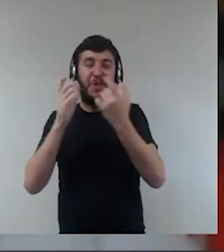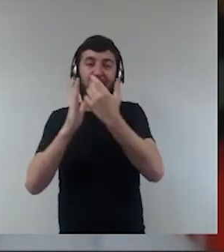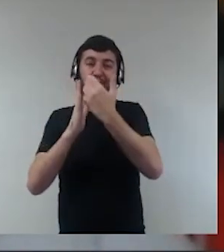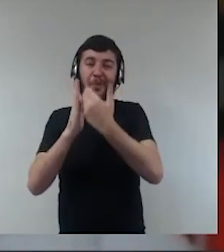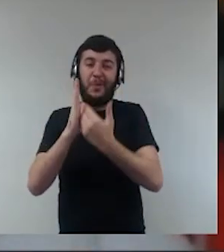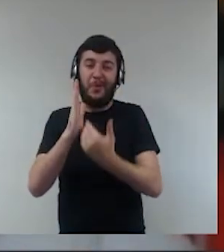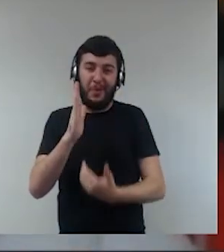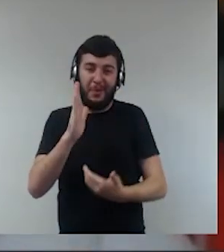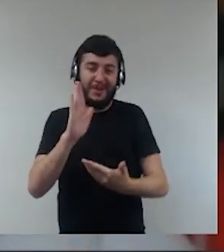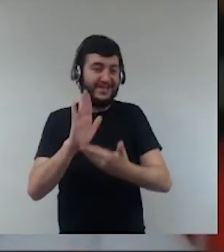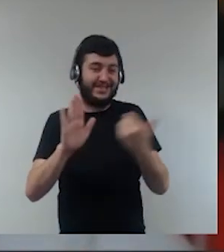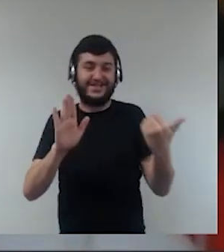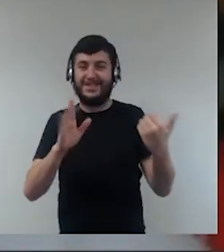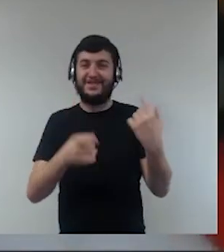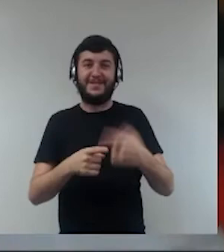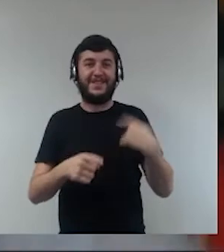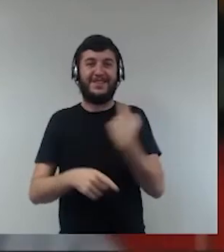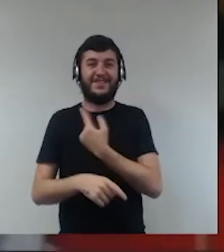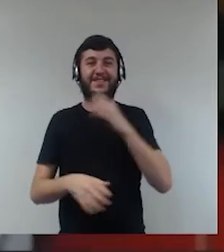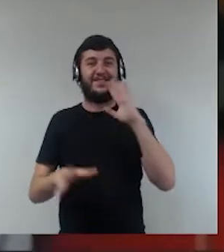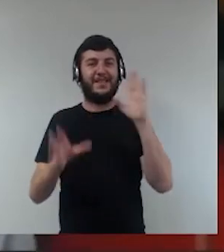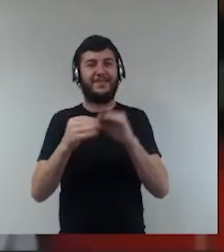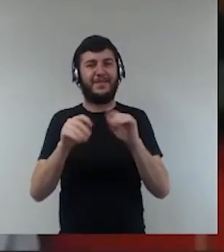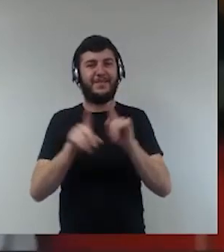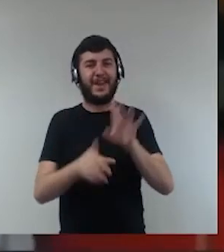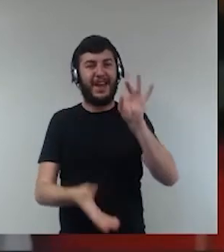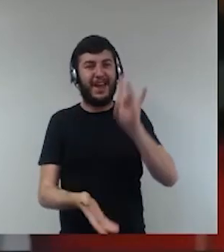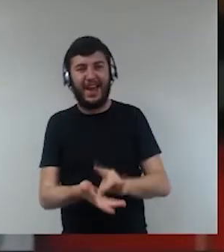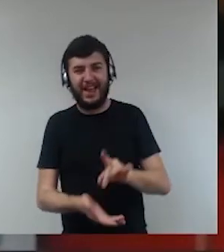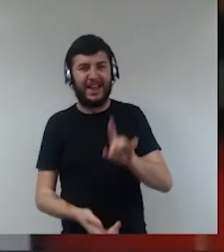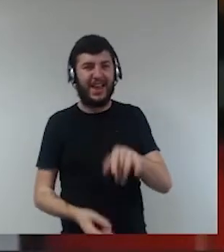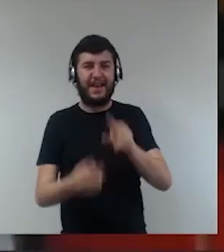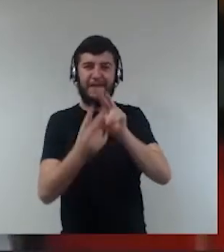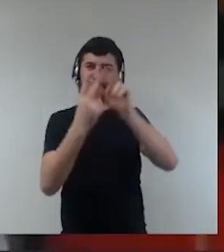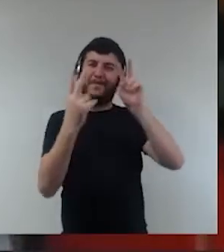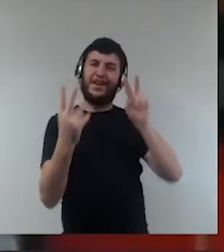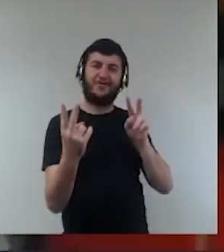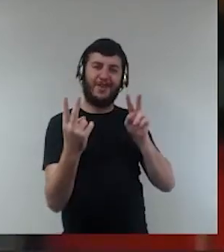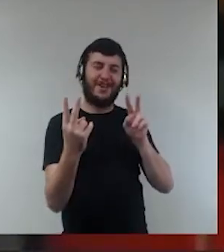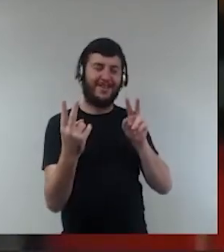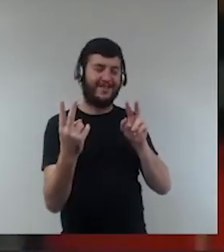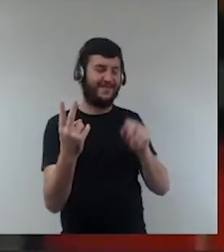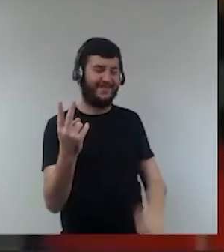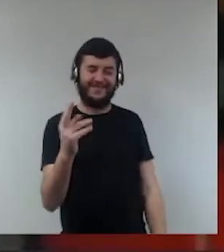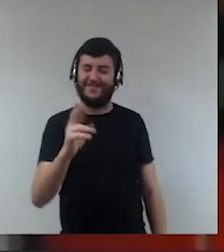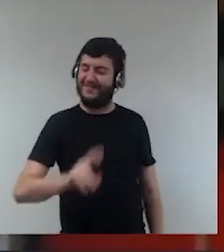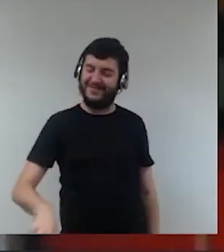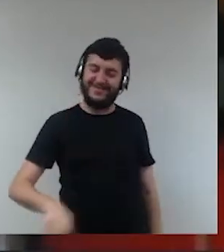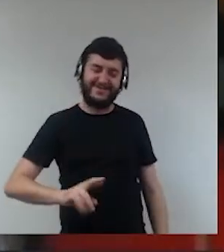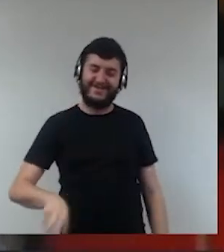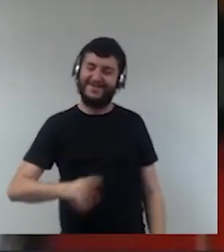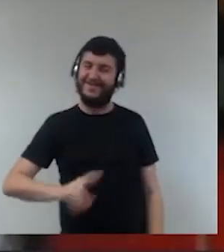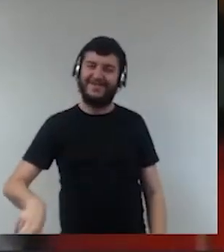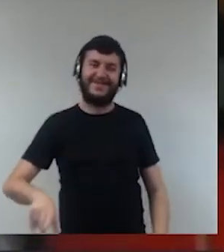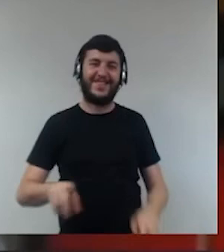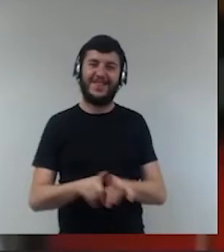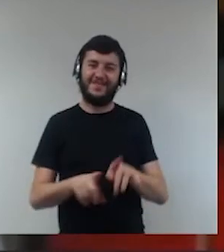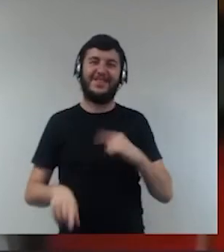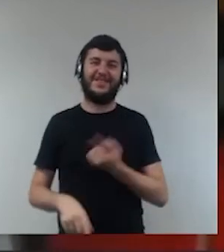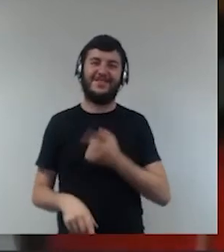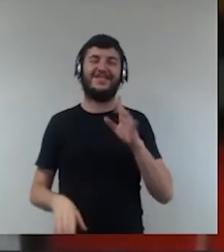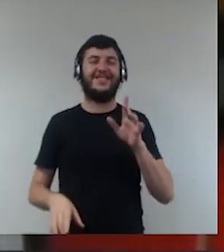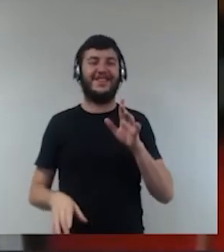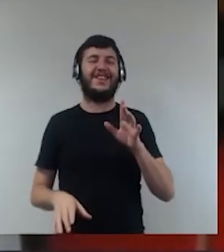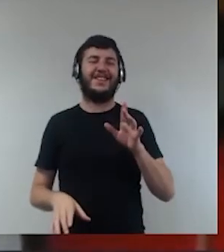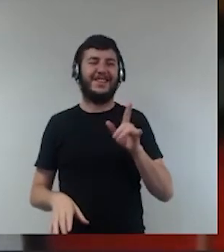do jurisdicionado, ela nem sempre ela é virtual, né? Nossos colegas, aí para citar exemplo, nossos colegas que militam no direito